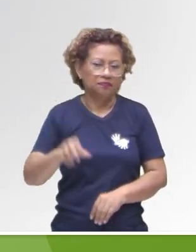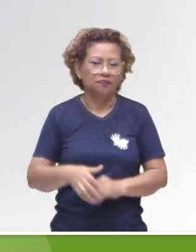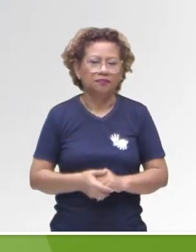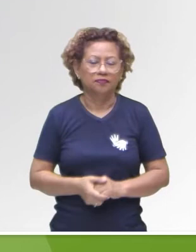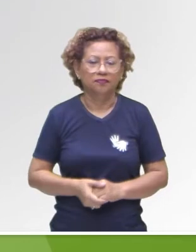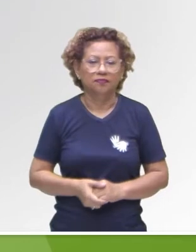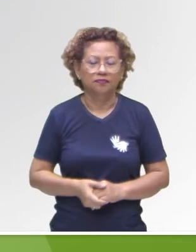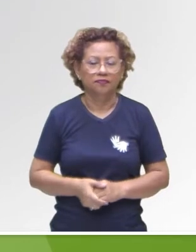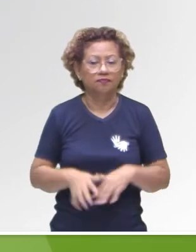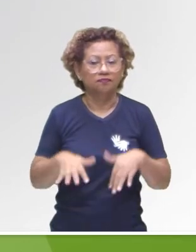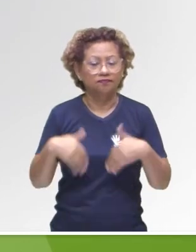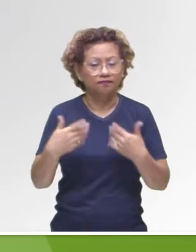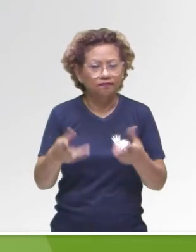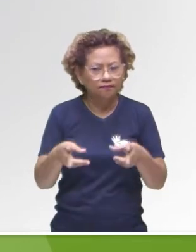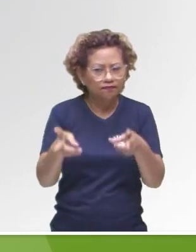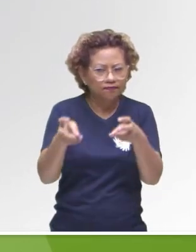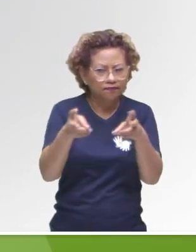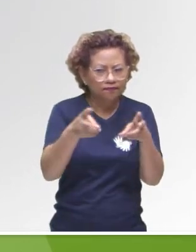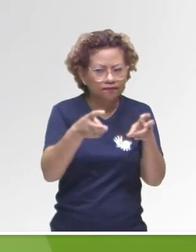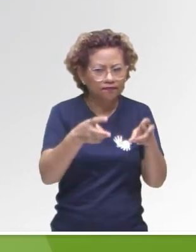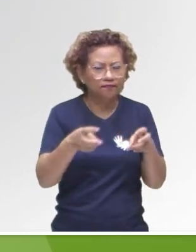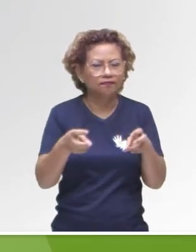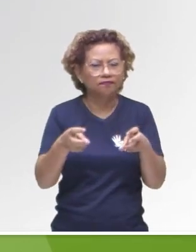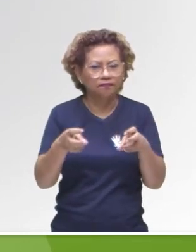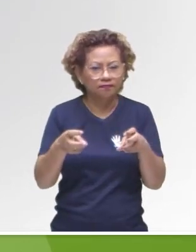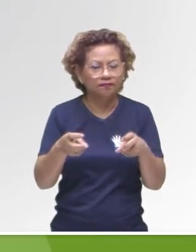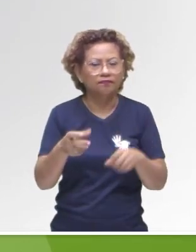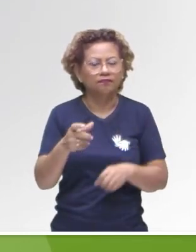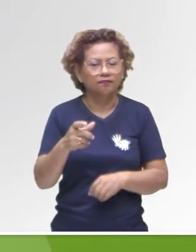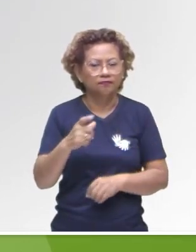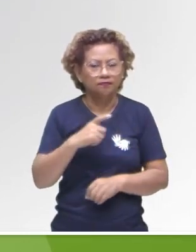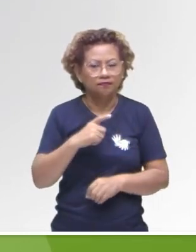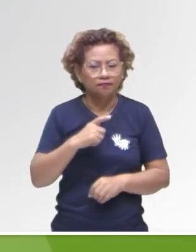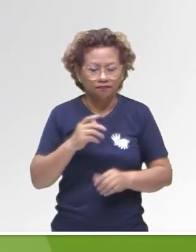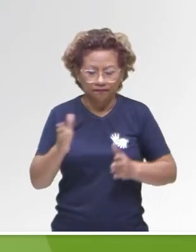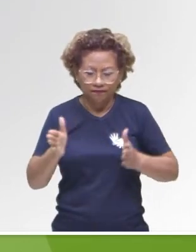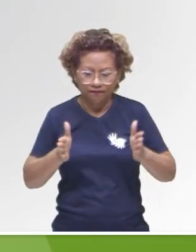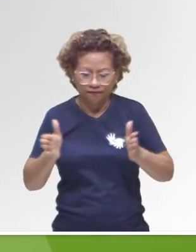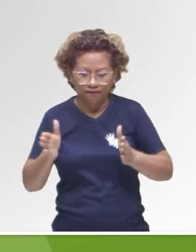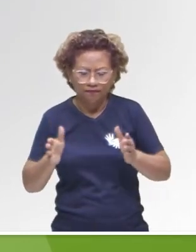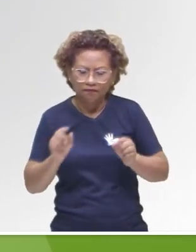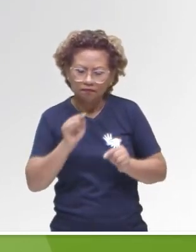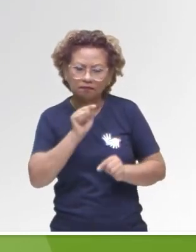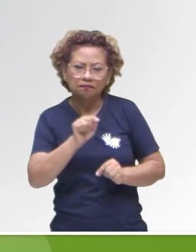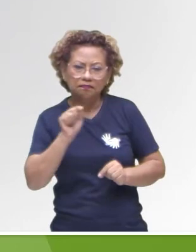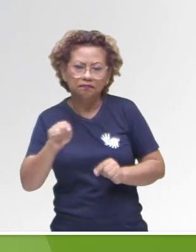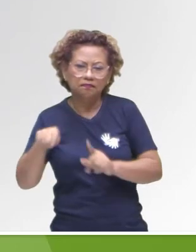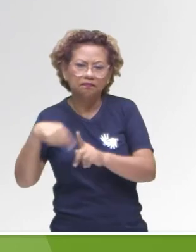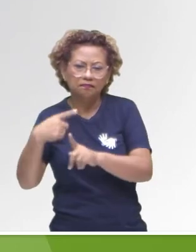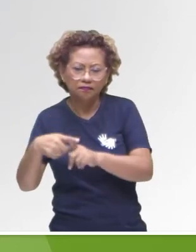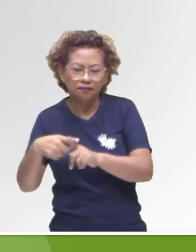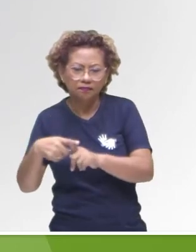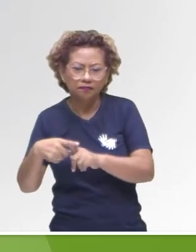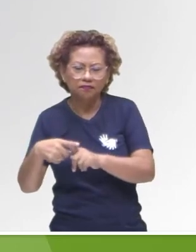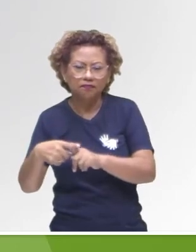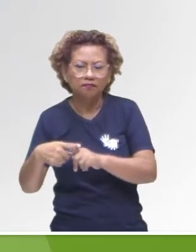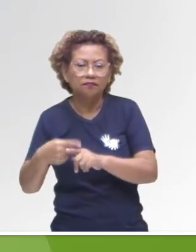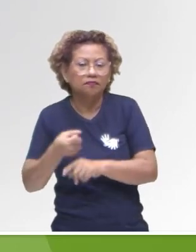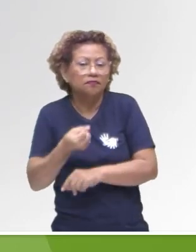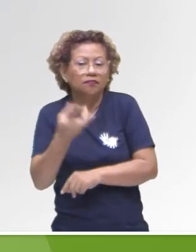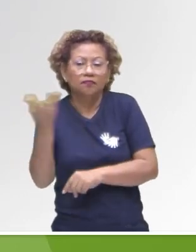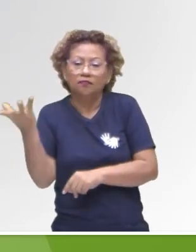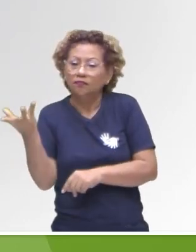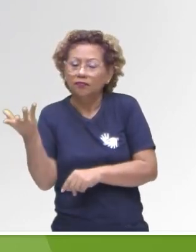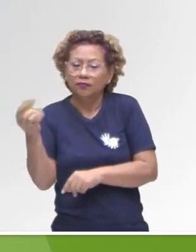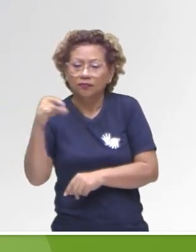essa equação aqui, ela tem aqui essa lacuna, porque ela vai depender do número de capacitores